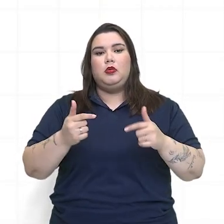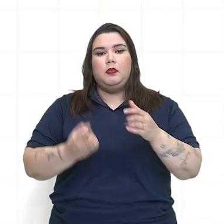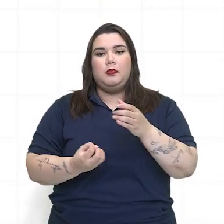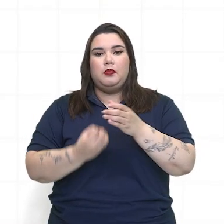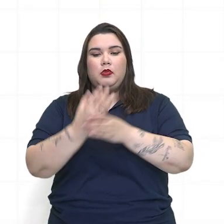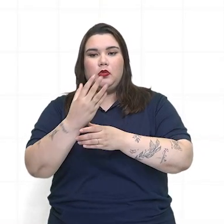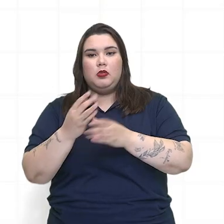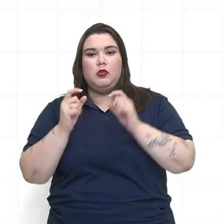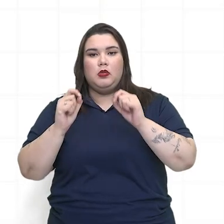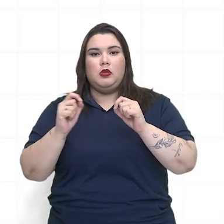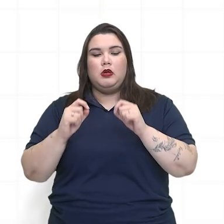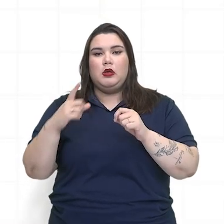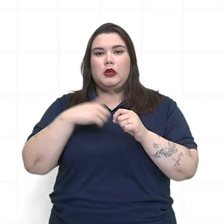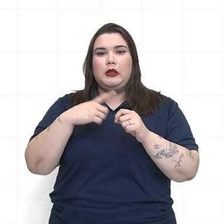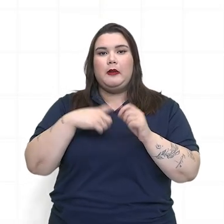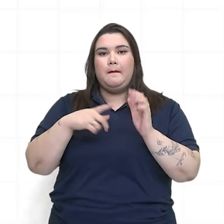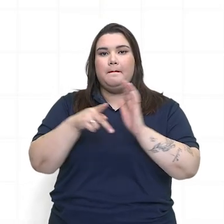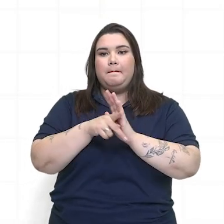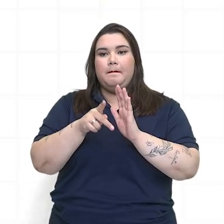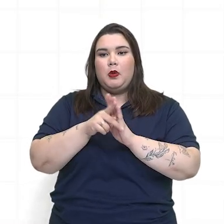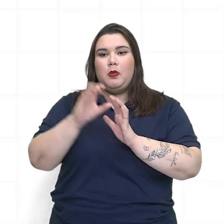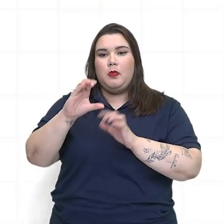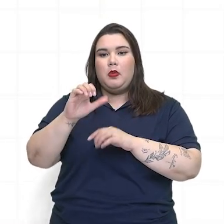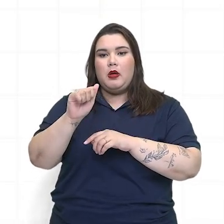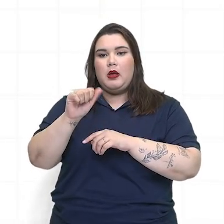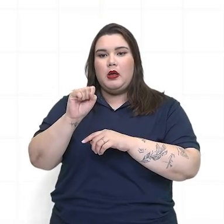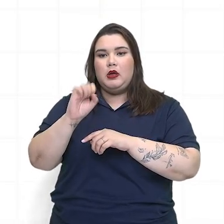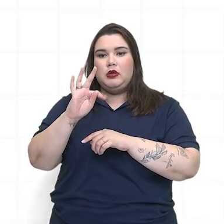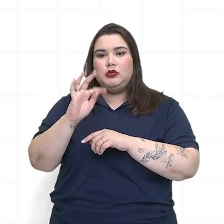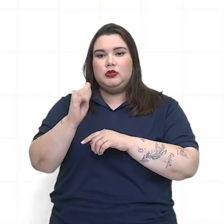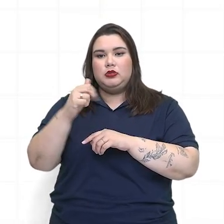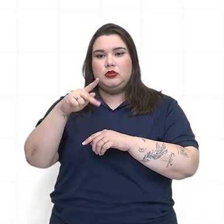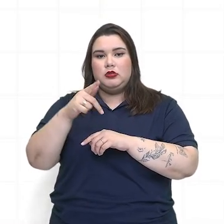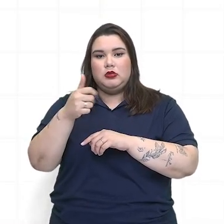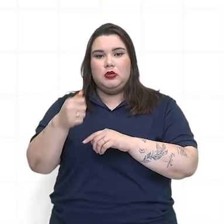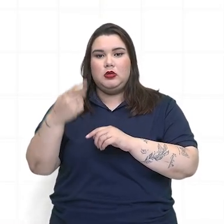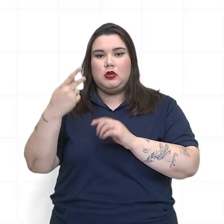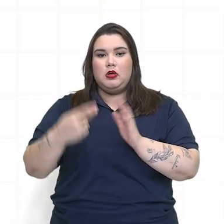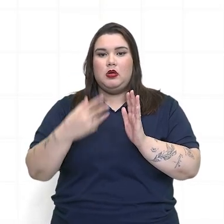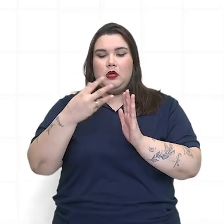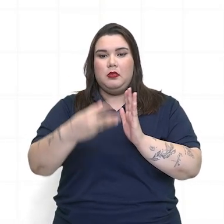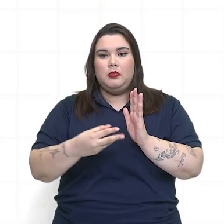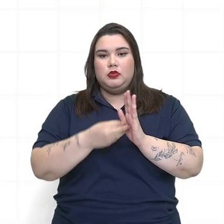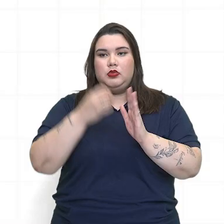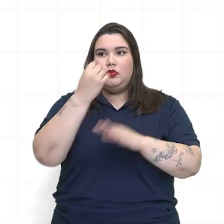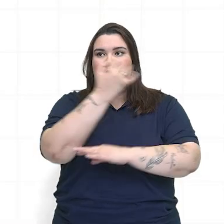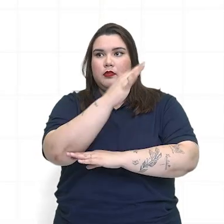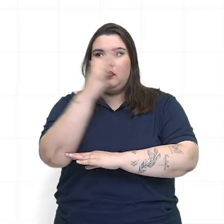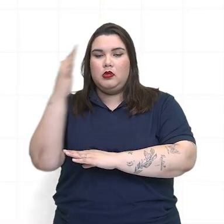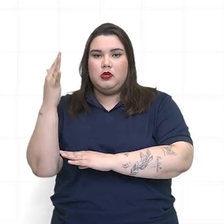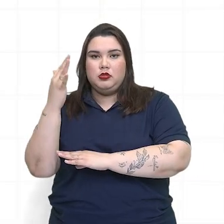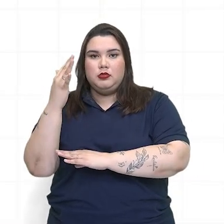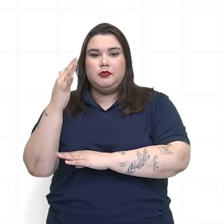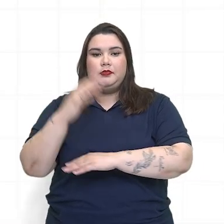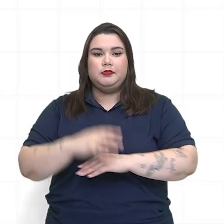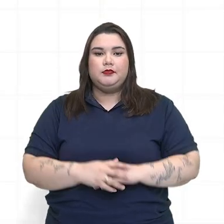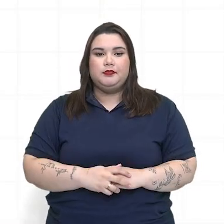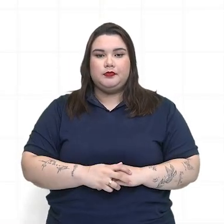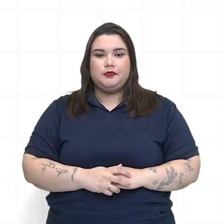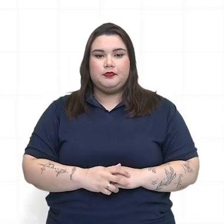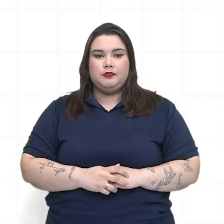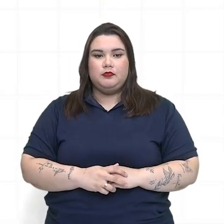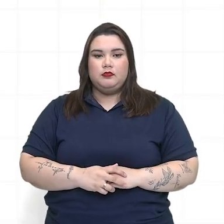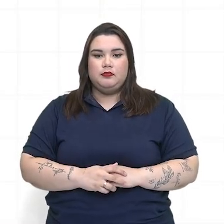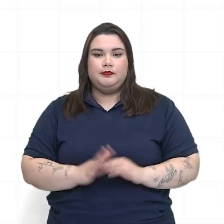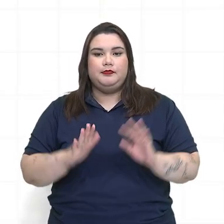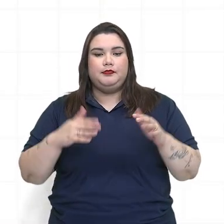a produção de castanha da Amazônia em florestas naturais da Amazônia. Então,